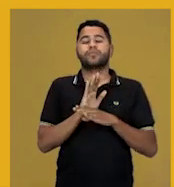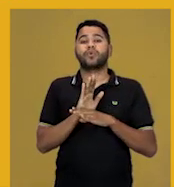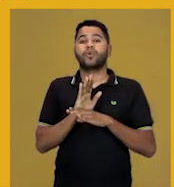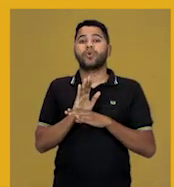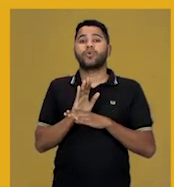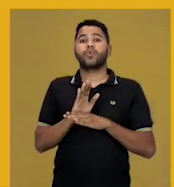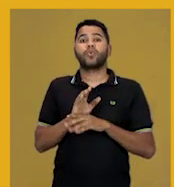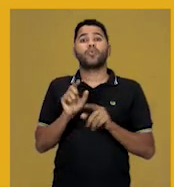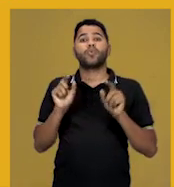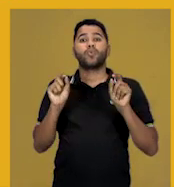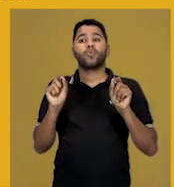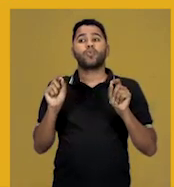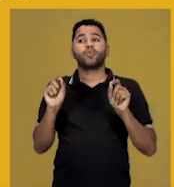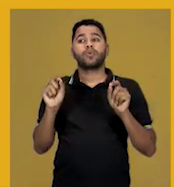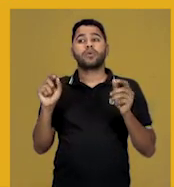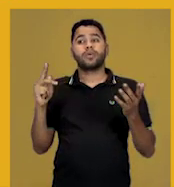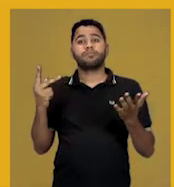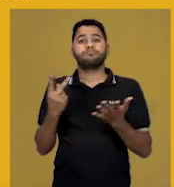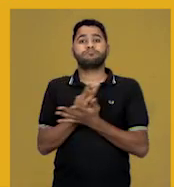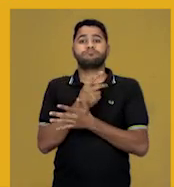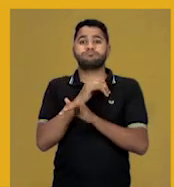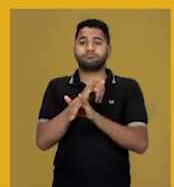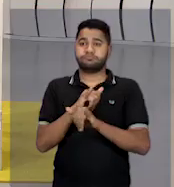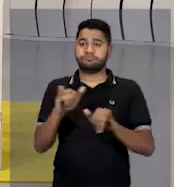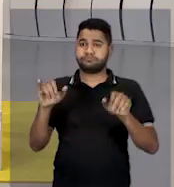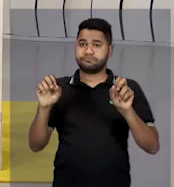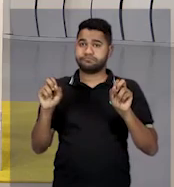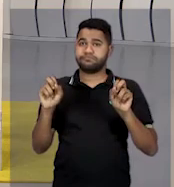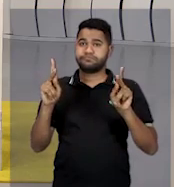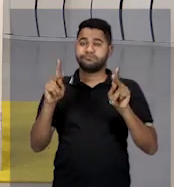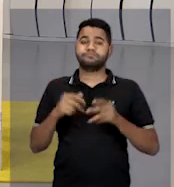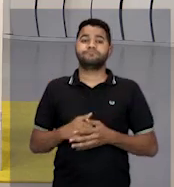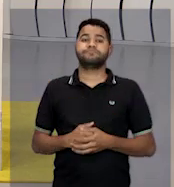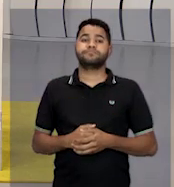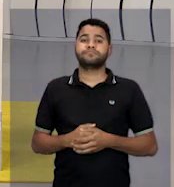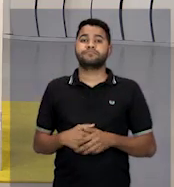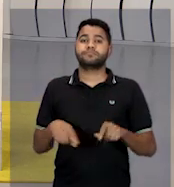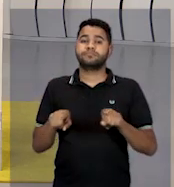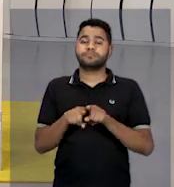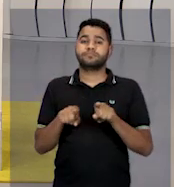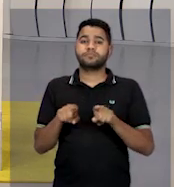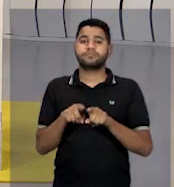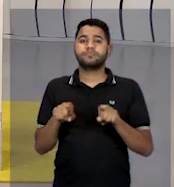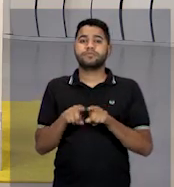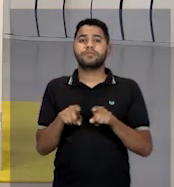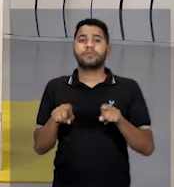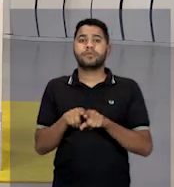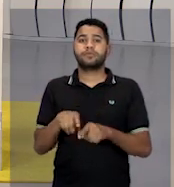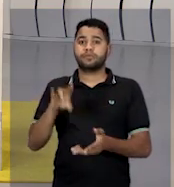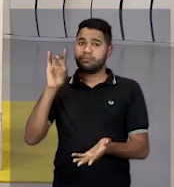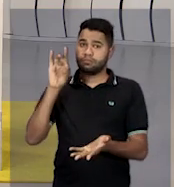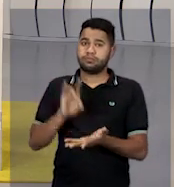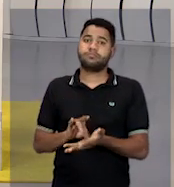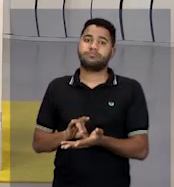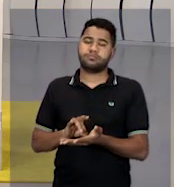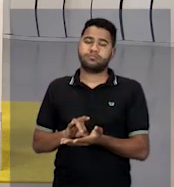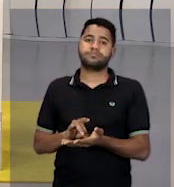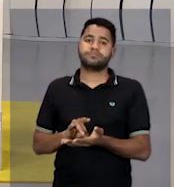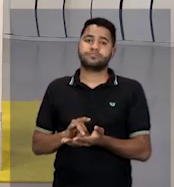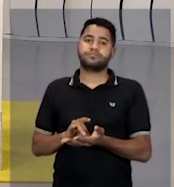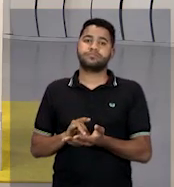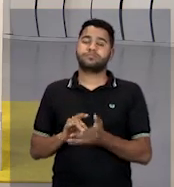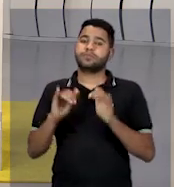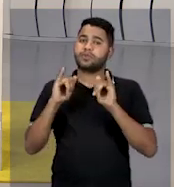que está sendo falado, ok? E trazendo aí essa veracidade, né,